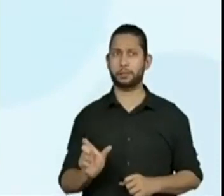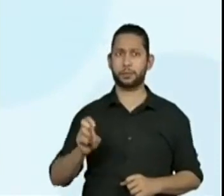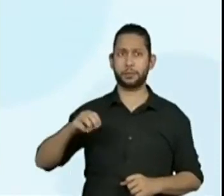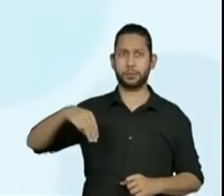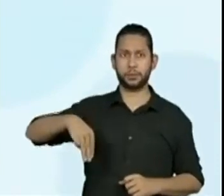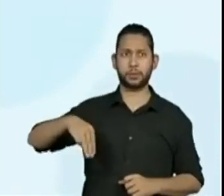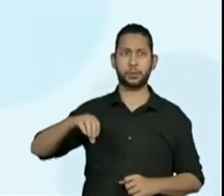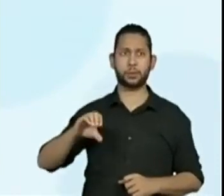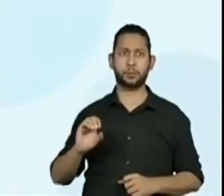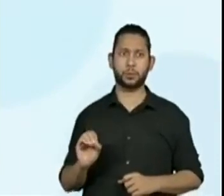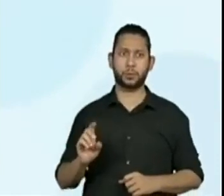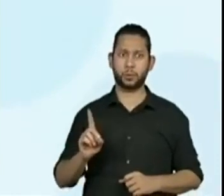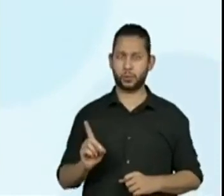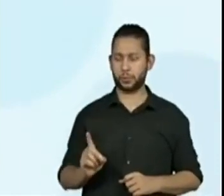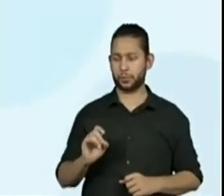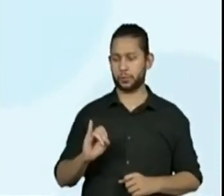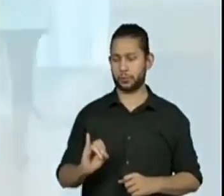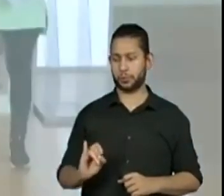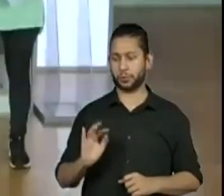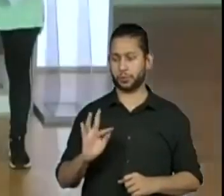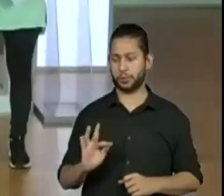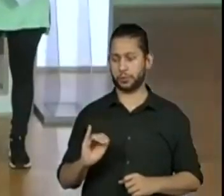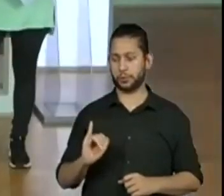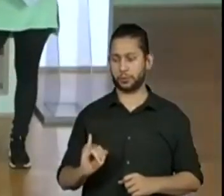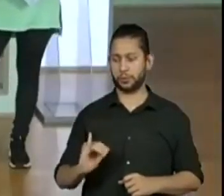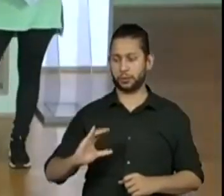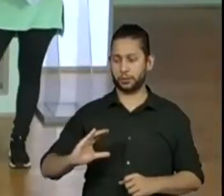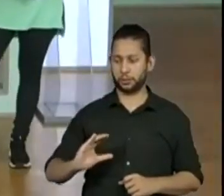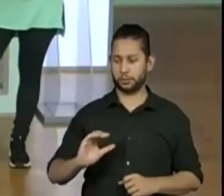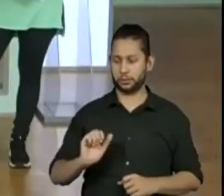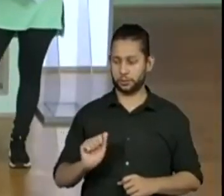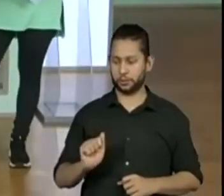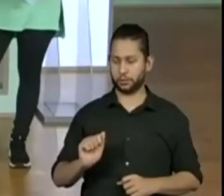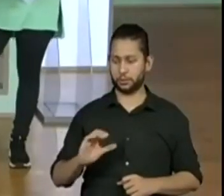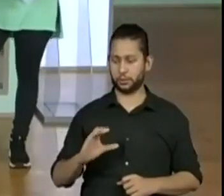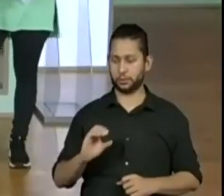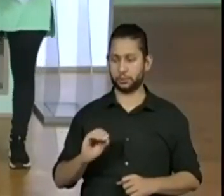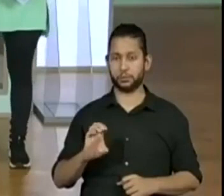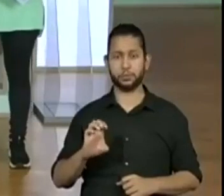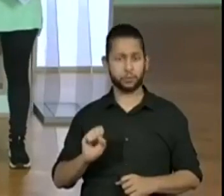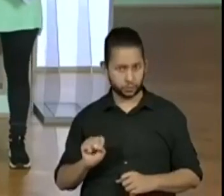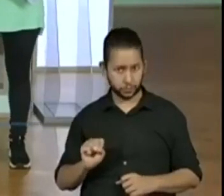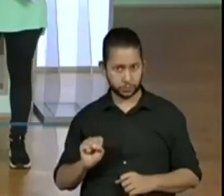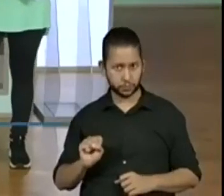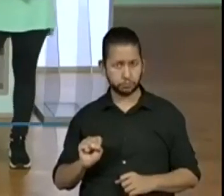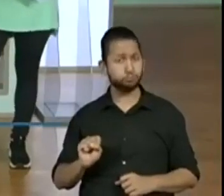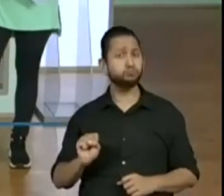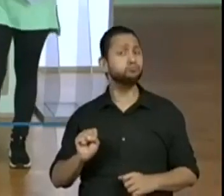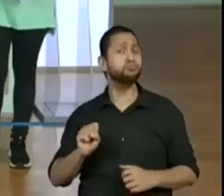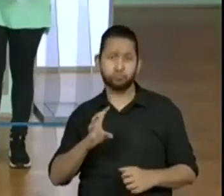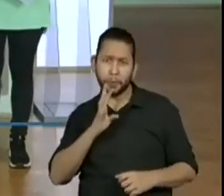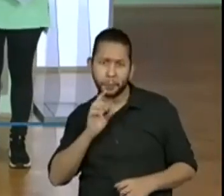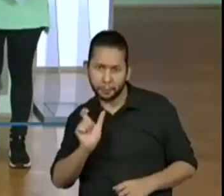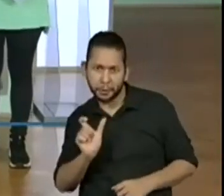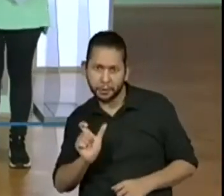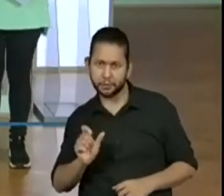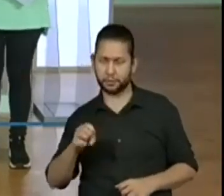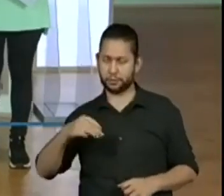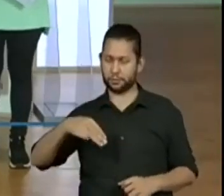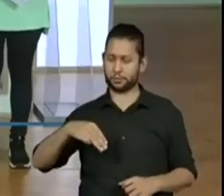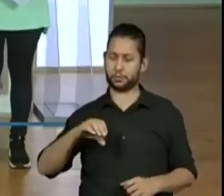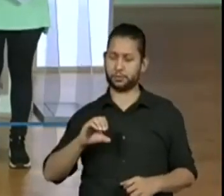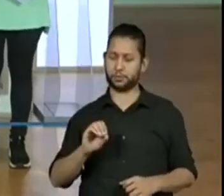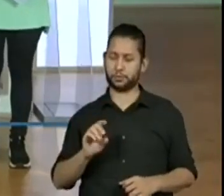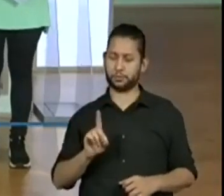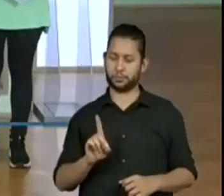Quem sabe? Então, essa palavra aí, modificações, já sugere o que é feito, né? Mas será que